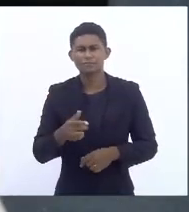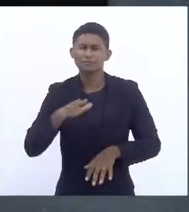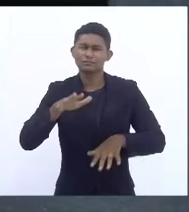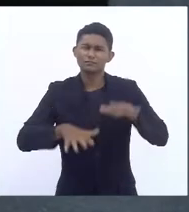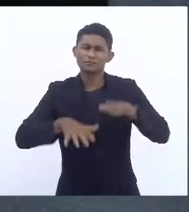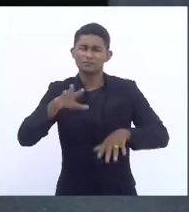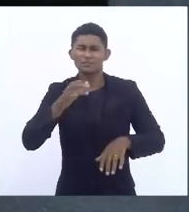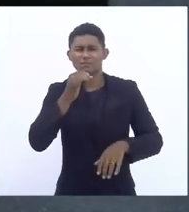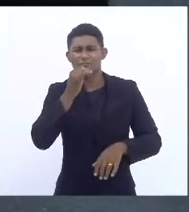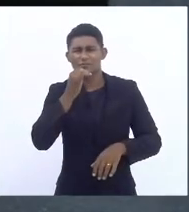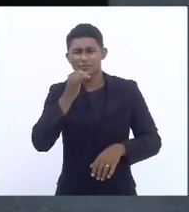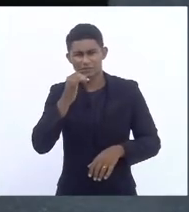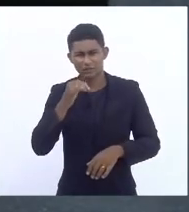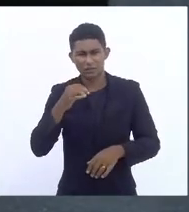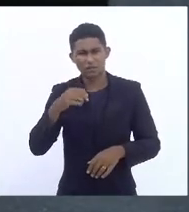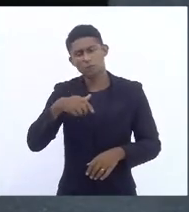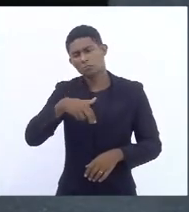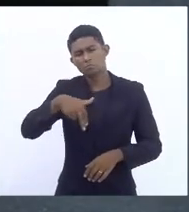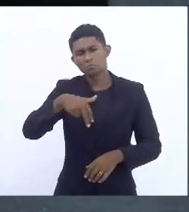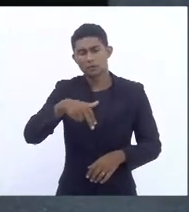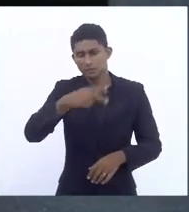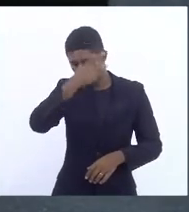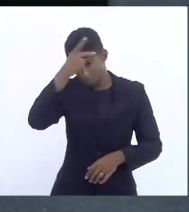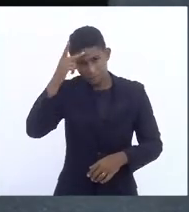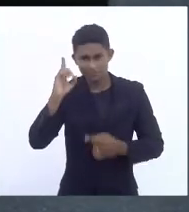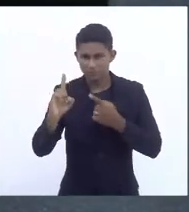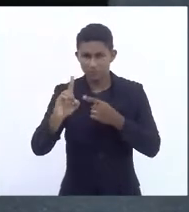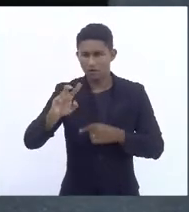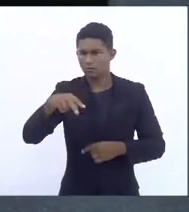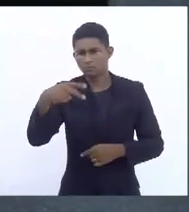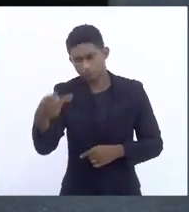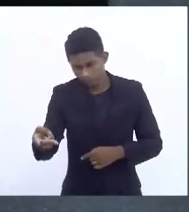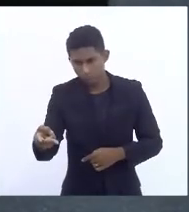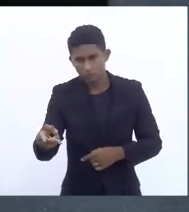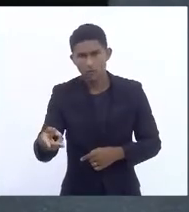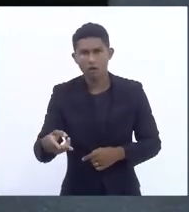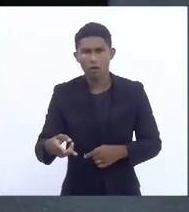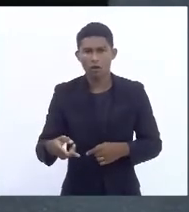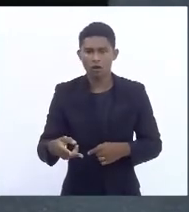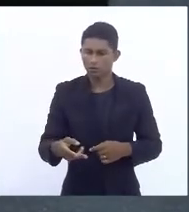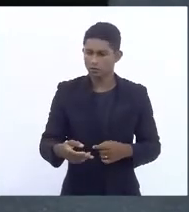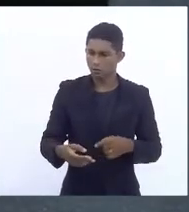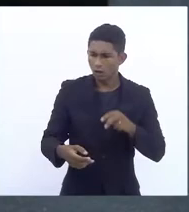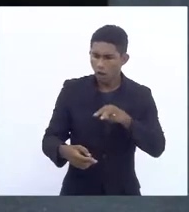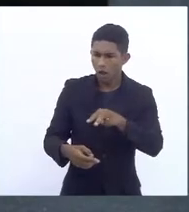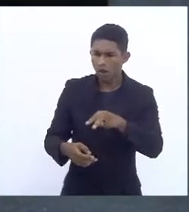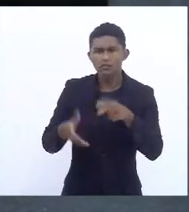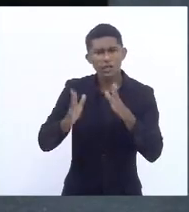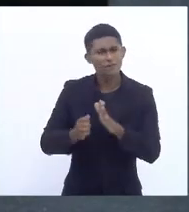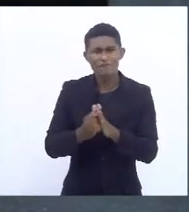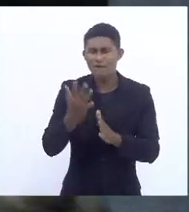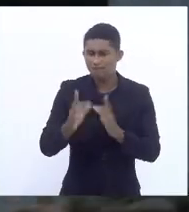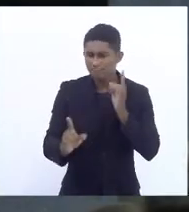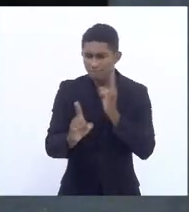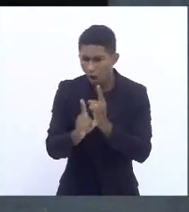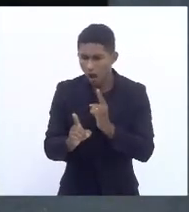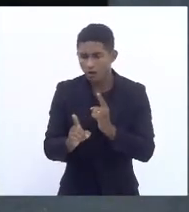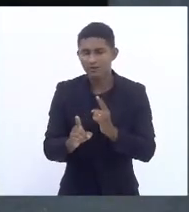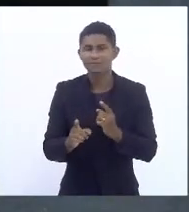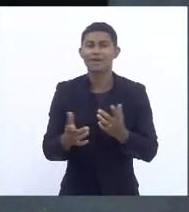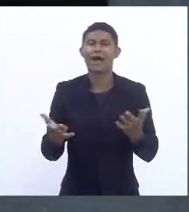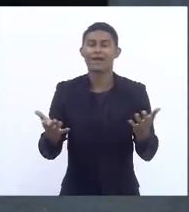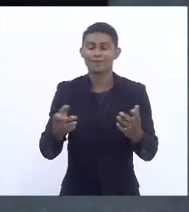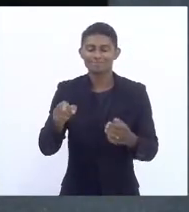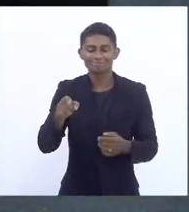nos corredores. A gente acolheu essa pessoa. E hoje a gente tenta dar a maior visibilidade possível a essa